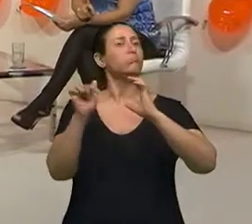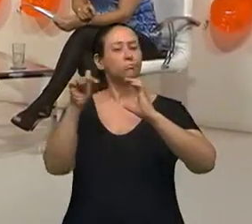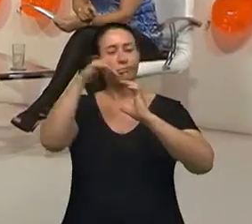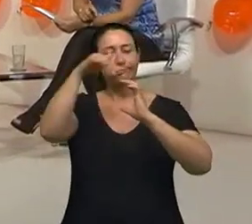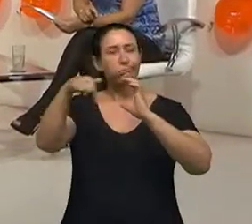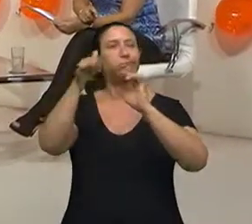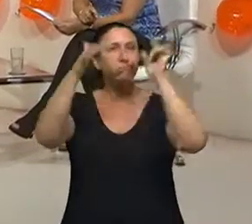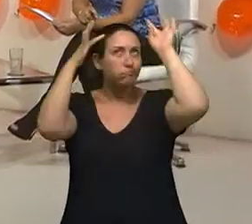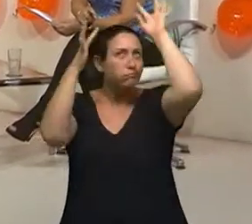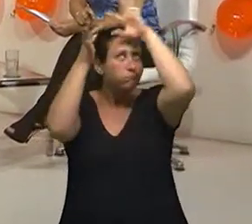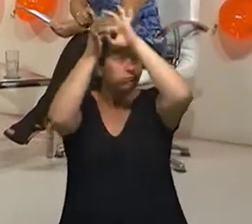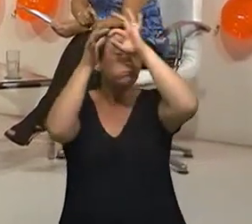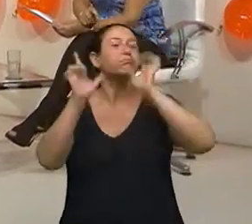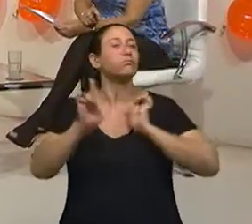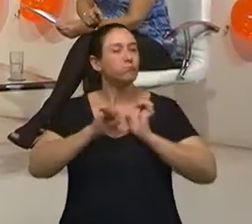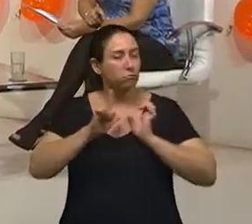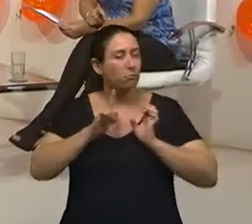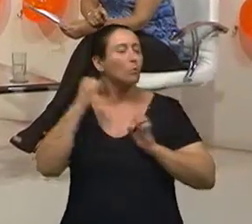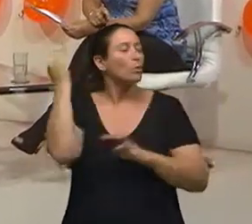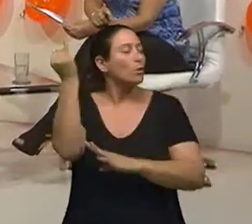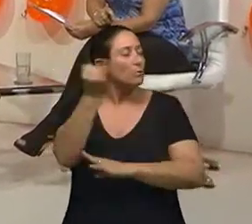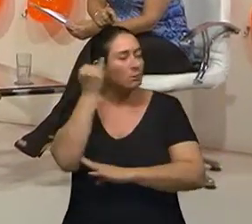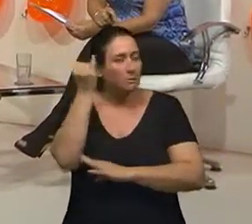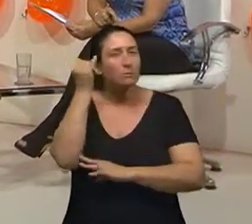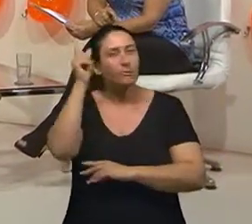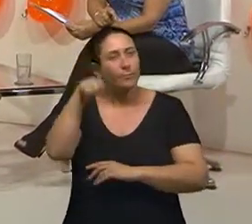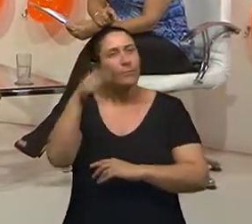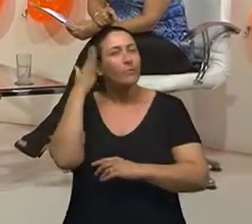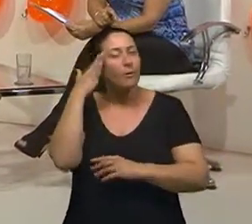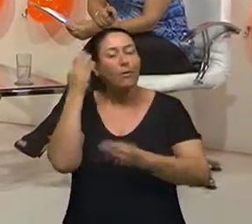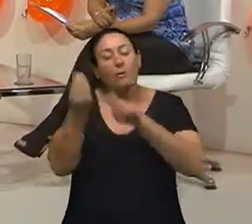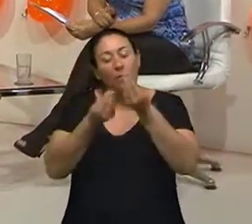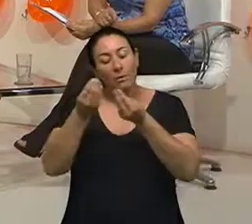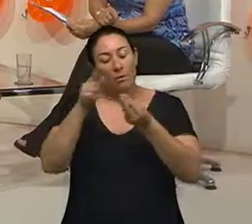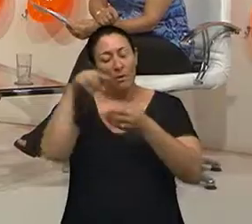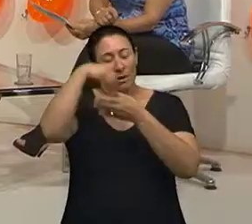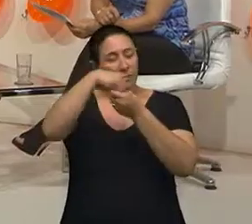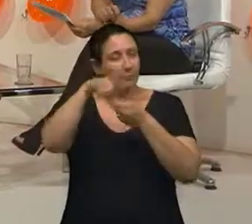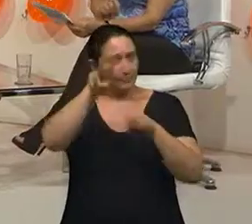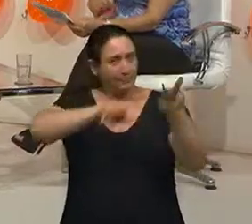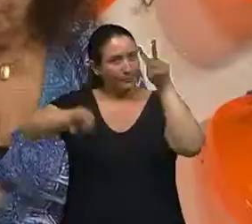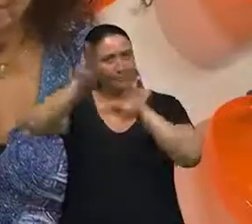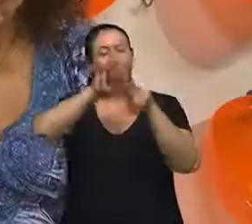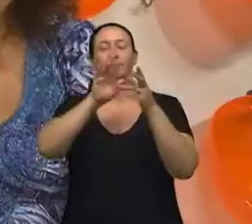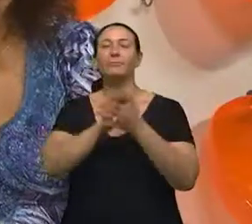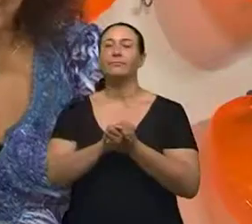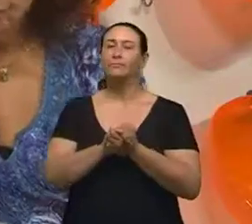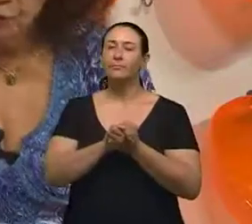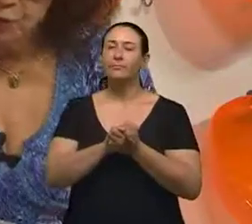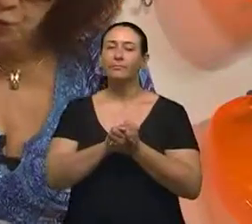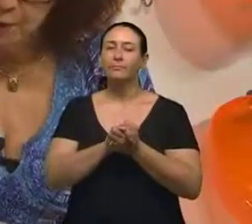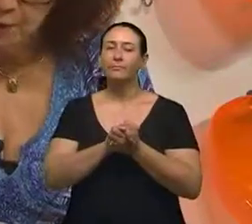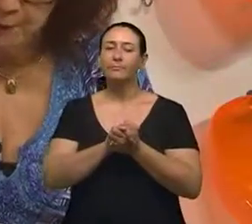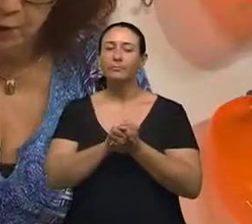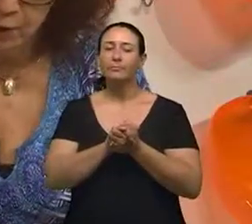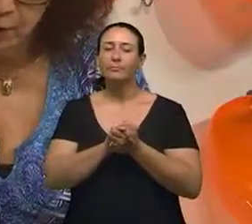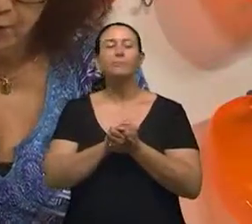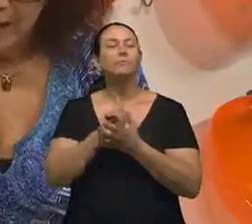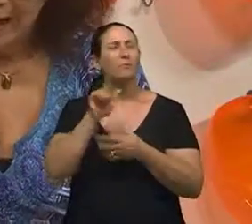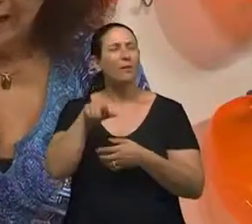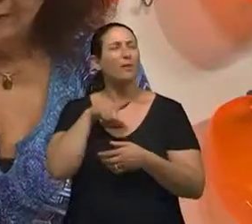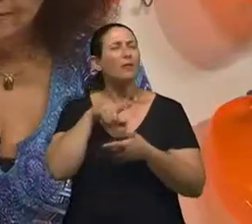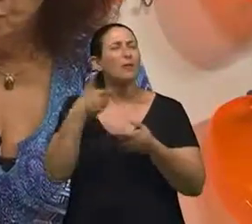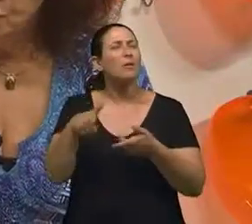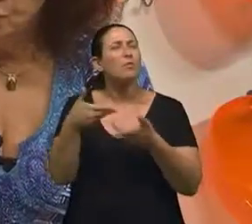uma área de extrema importância dentro do sentido da visão. Aham, claro. Bom, mas teve mais outras coisas que